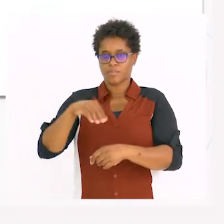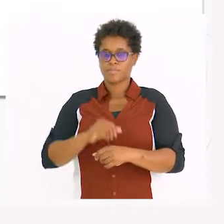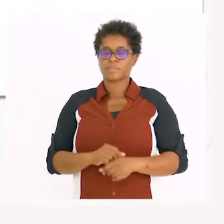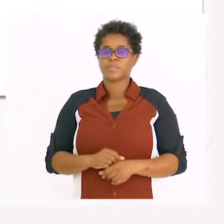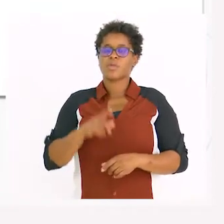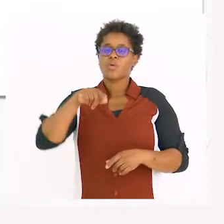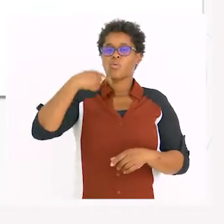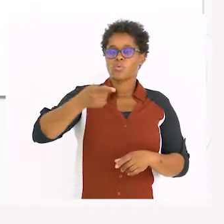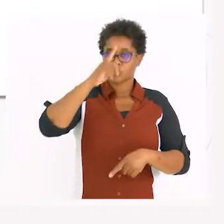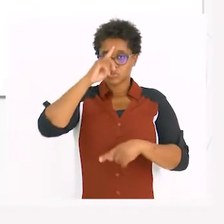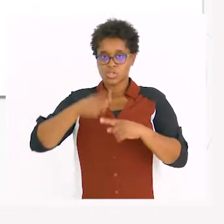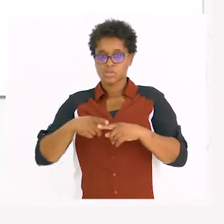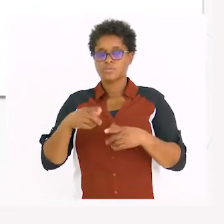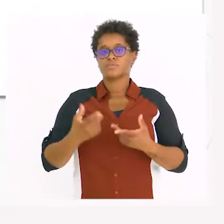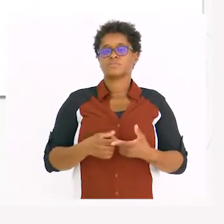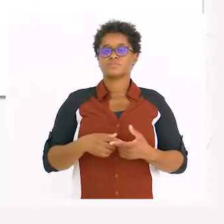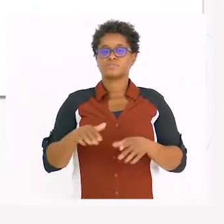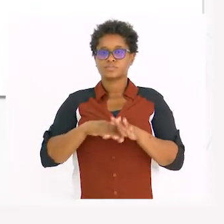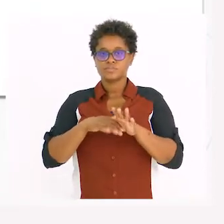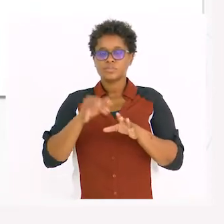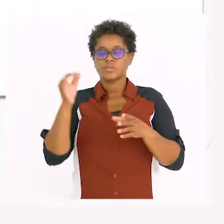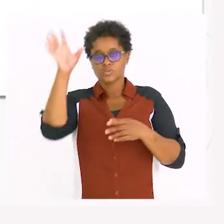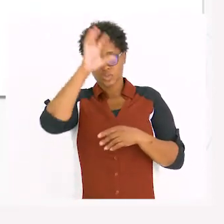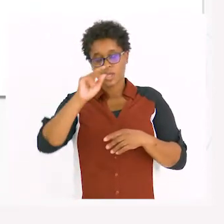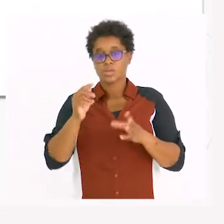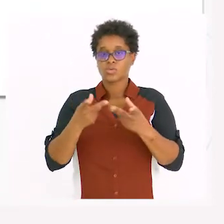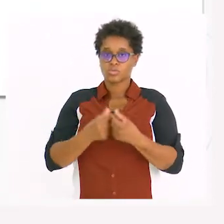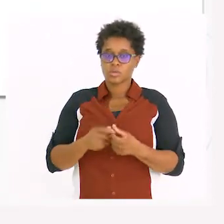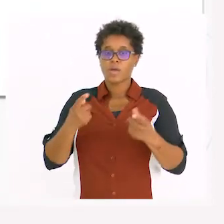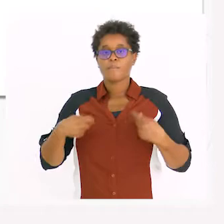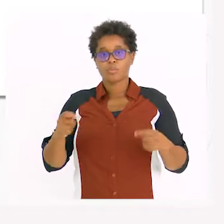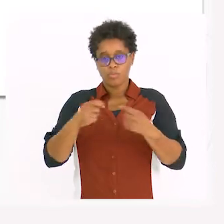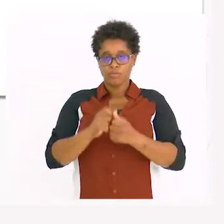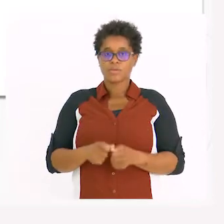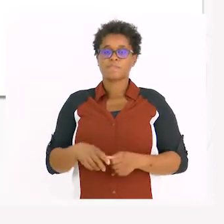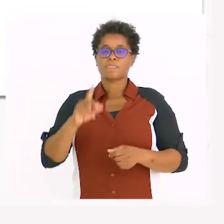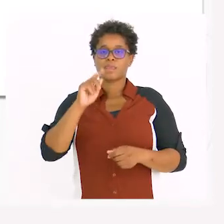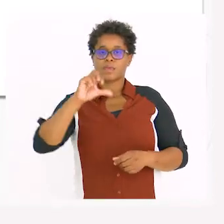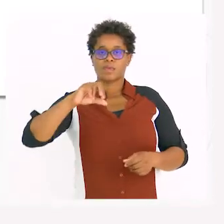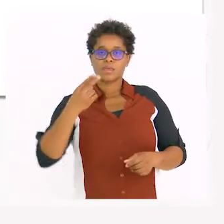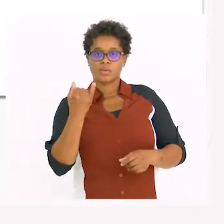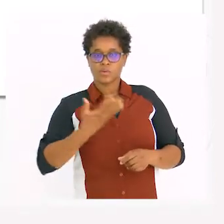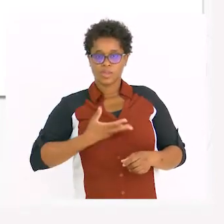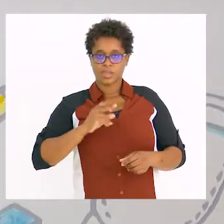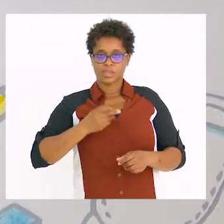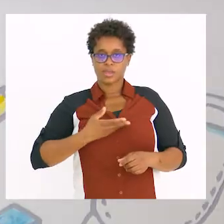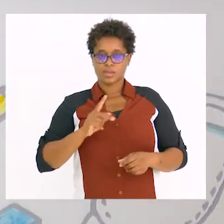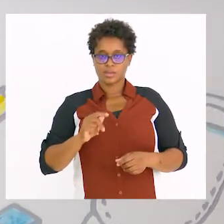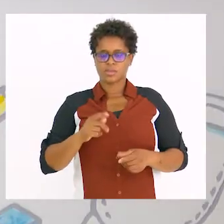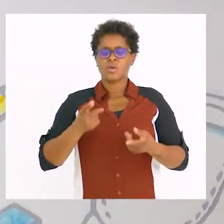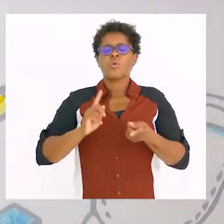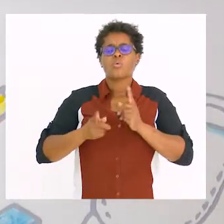Um outro objetivo da intervenção do Estado na economia é promover a equidade. O